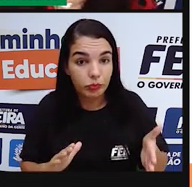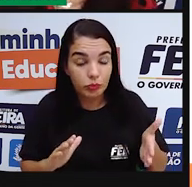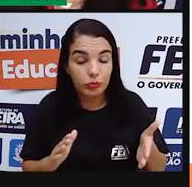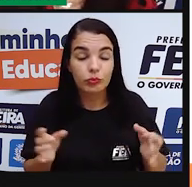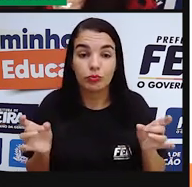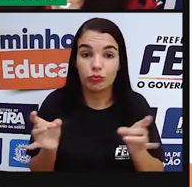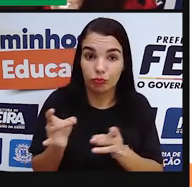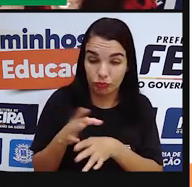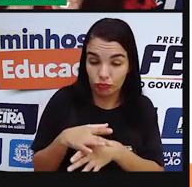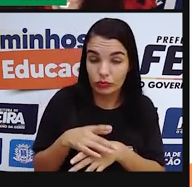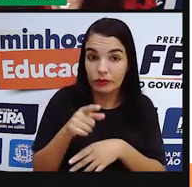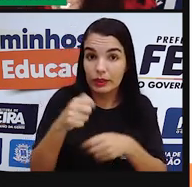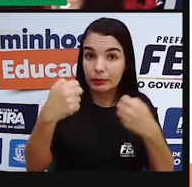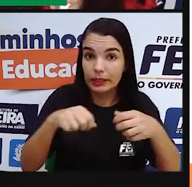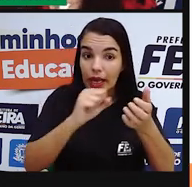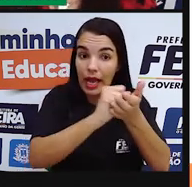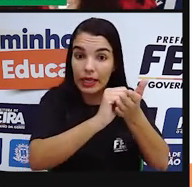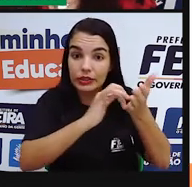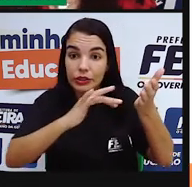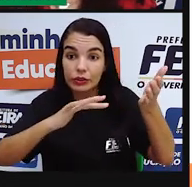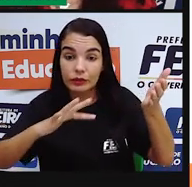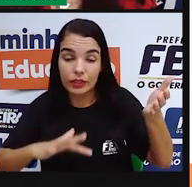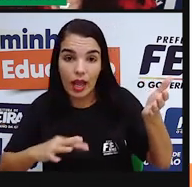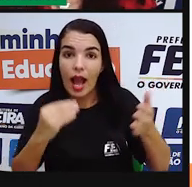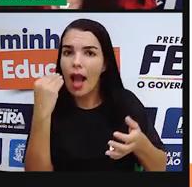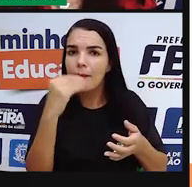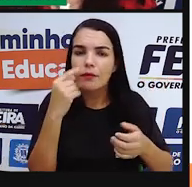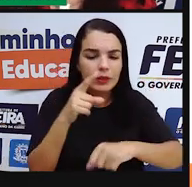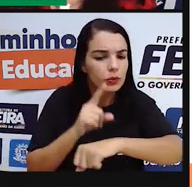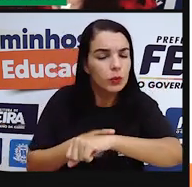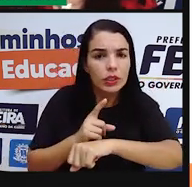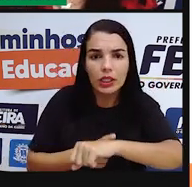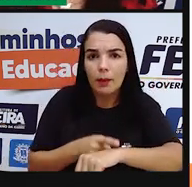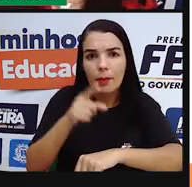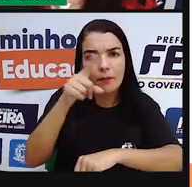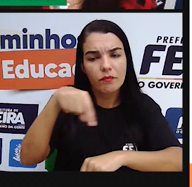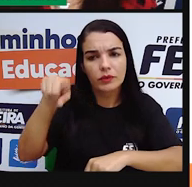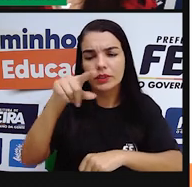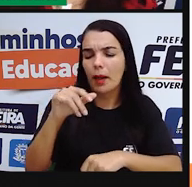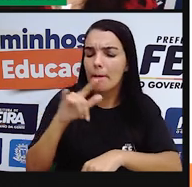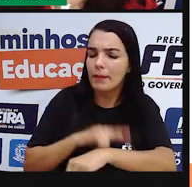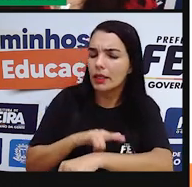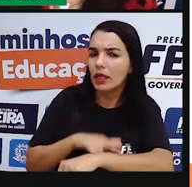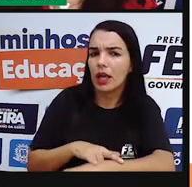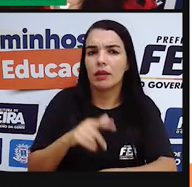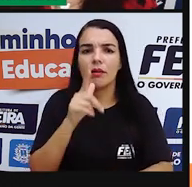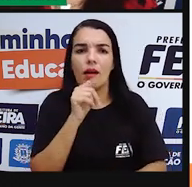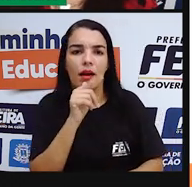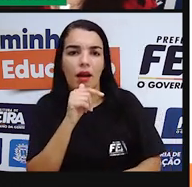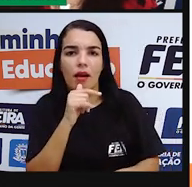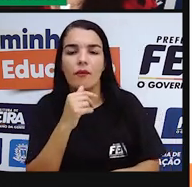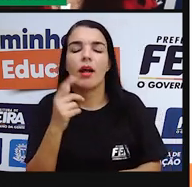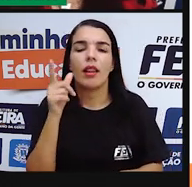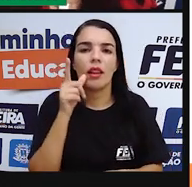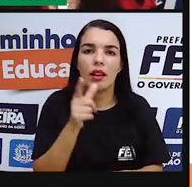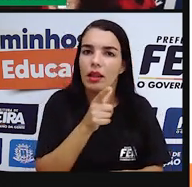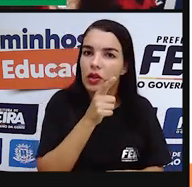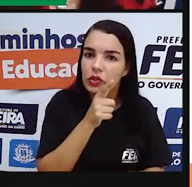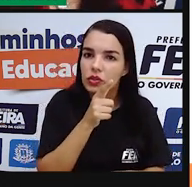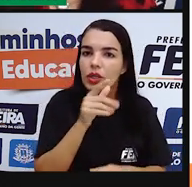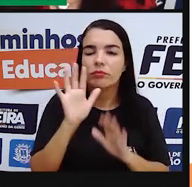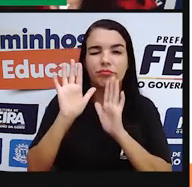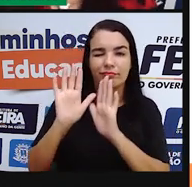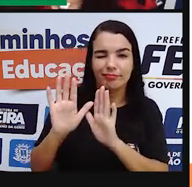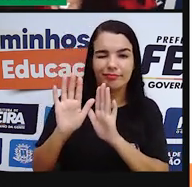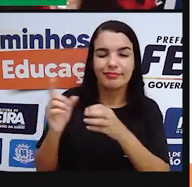encerra por aqui. Faça a atividade de vocês, aproveita esse tempinho aí para ir ao banheiro, tomar aquela água, fazer um lanchinho,